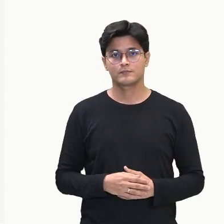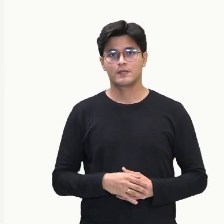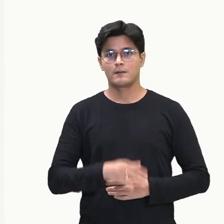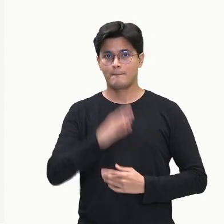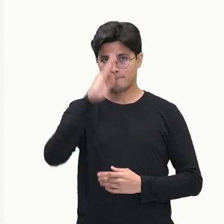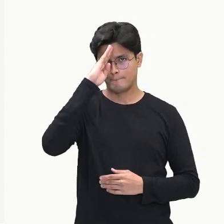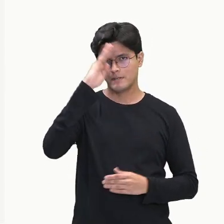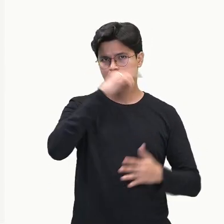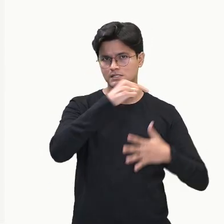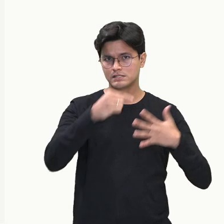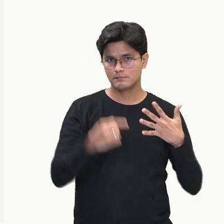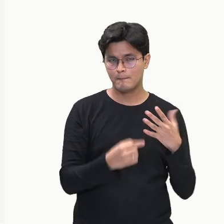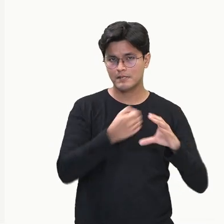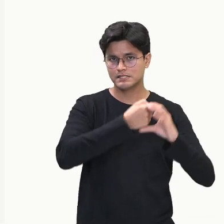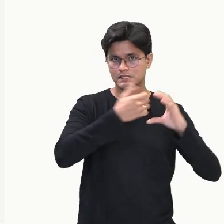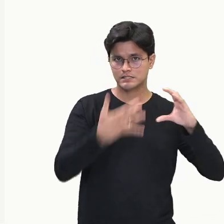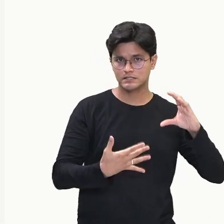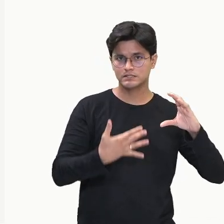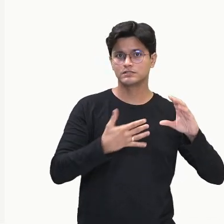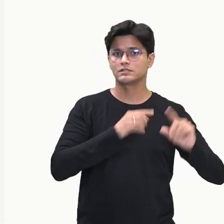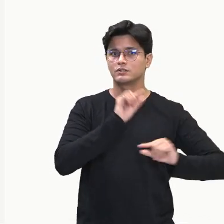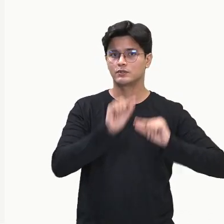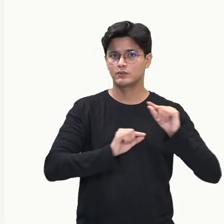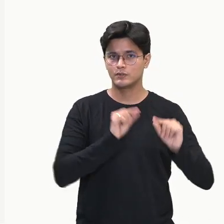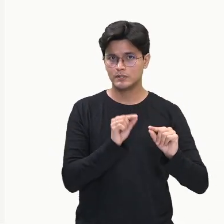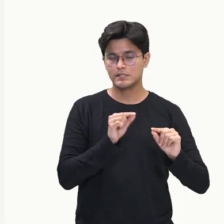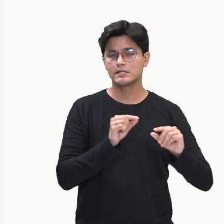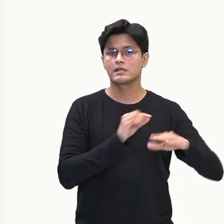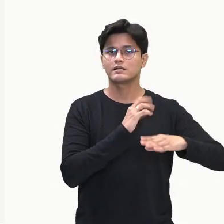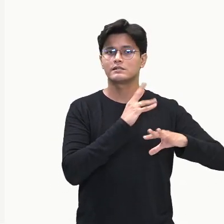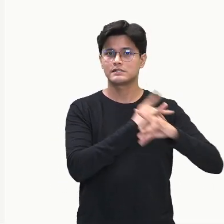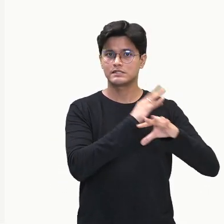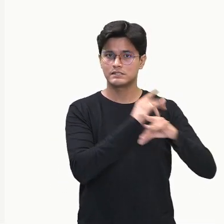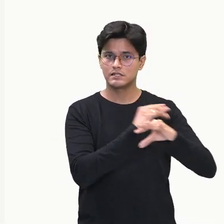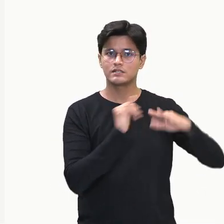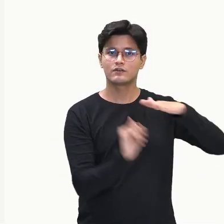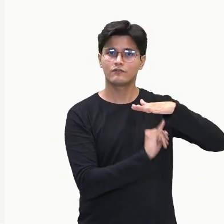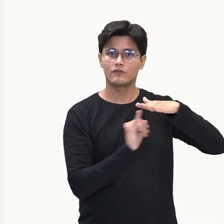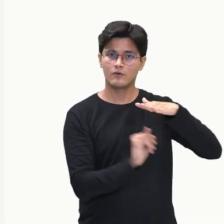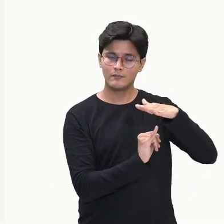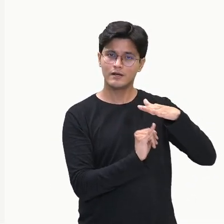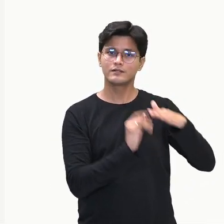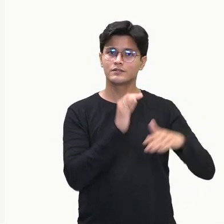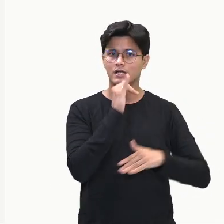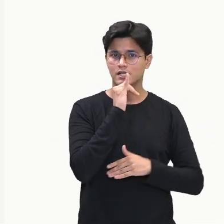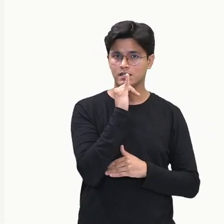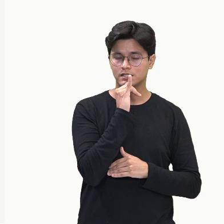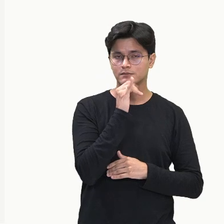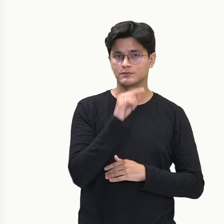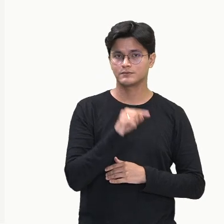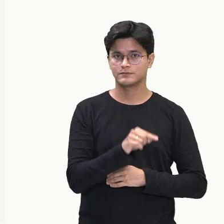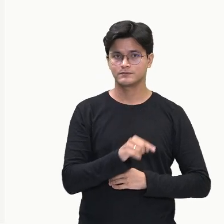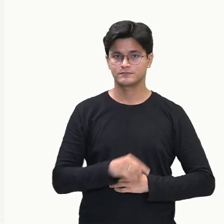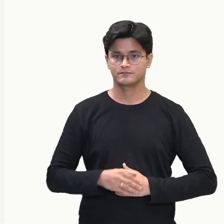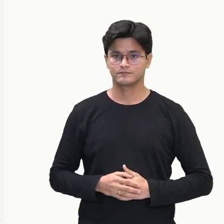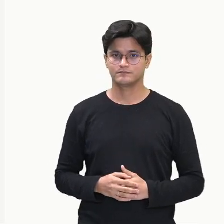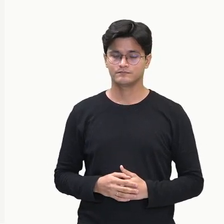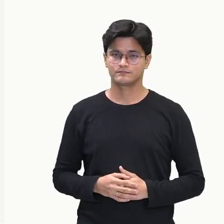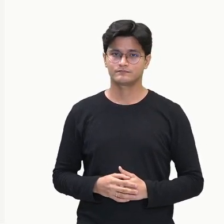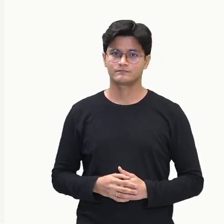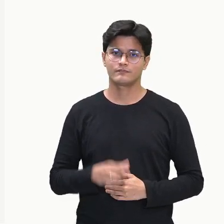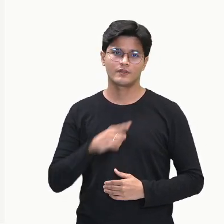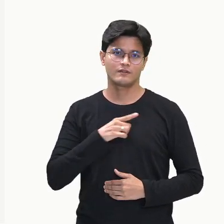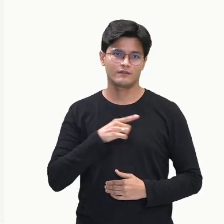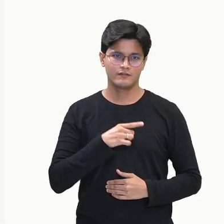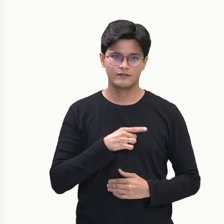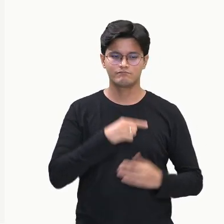principais características das cidades informais incluem, vejam só que nós vamos ver uma série